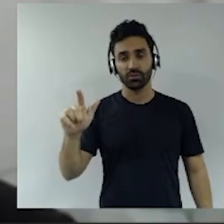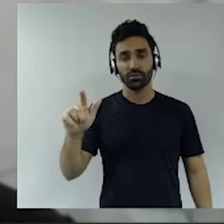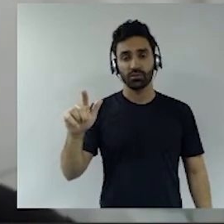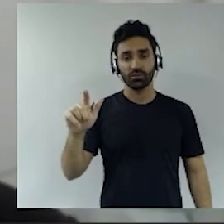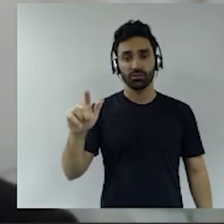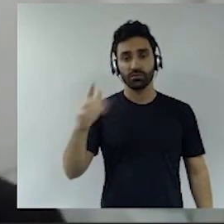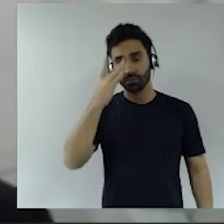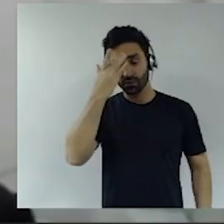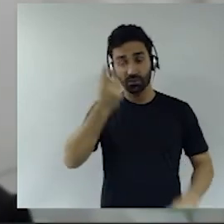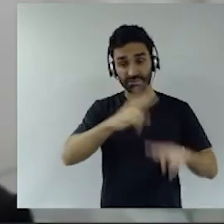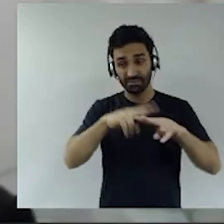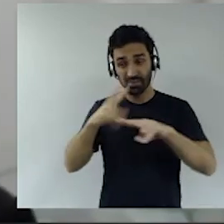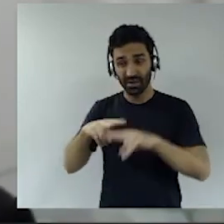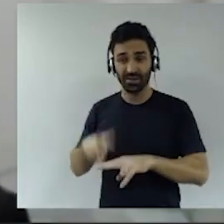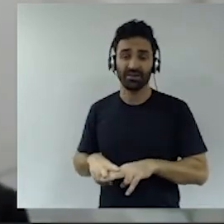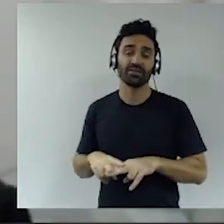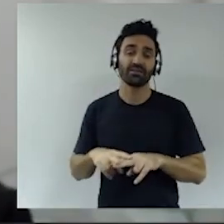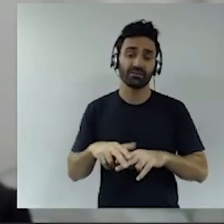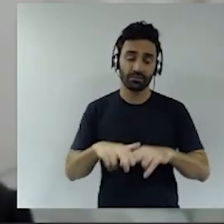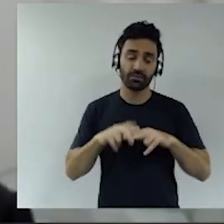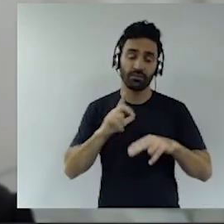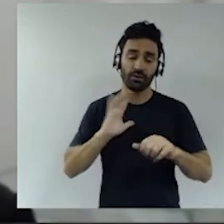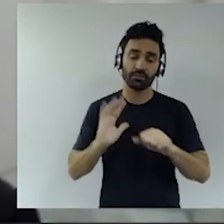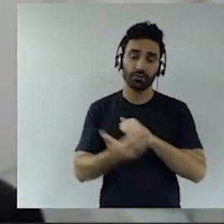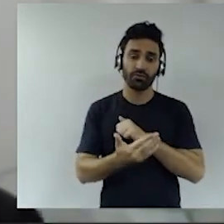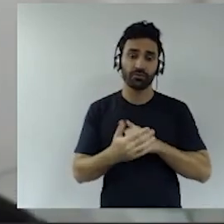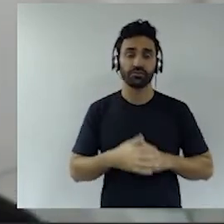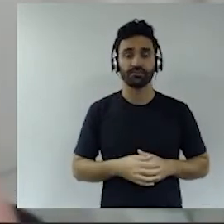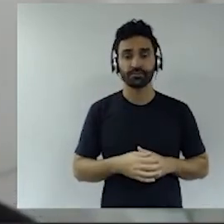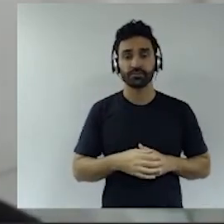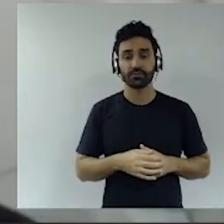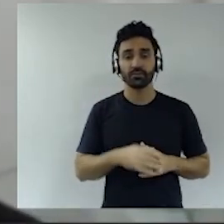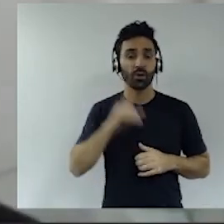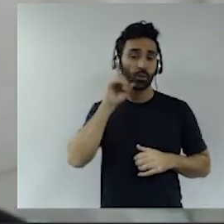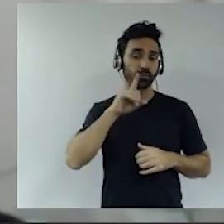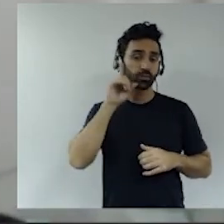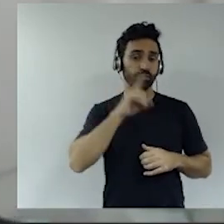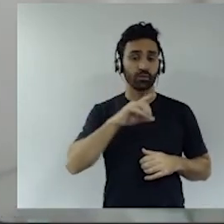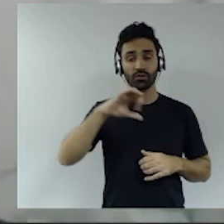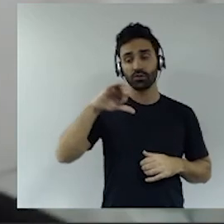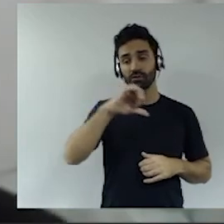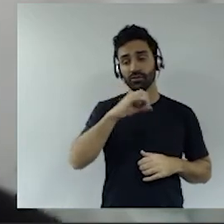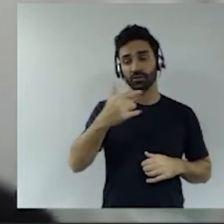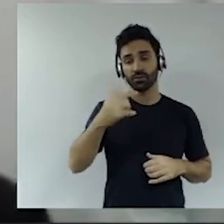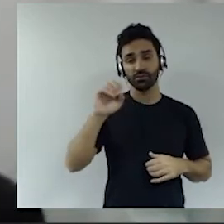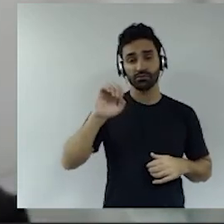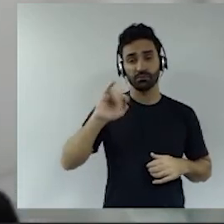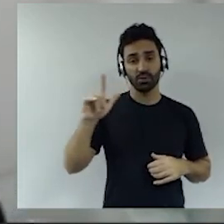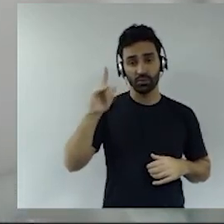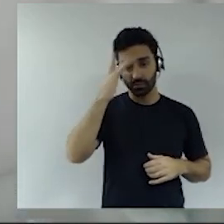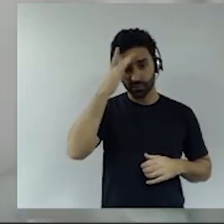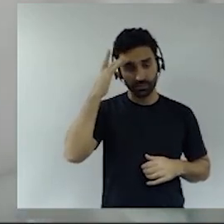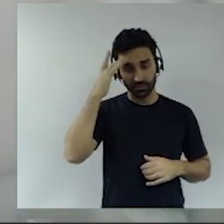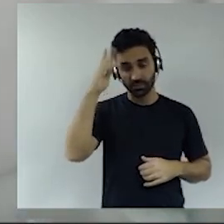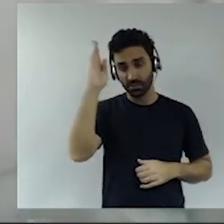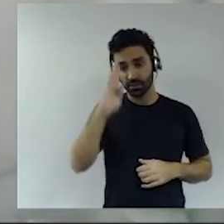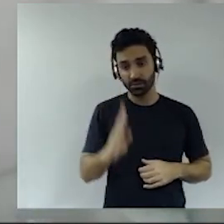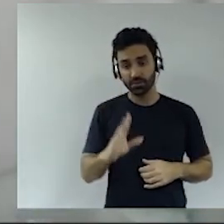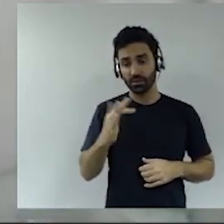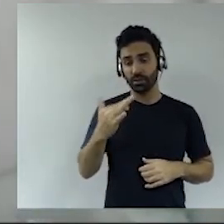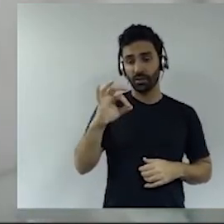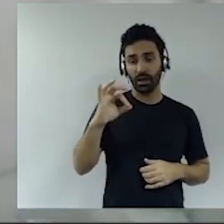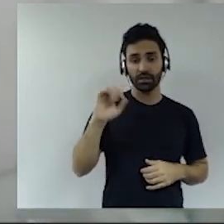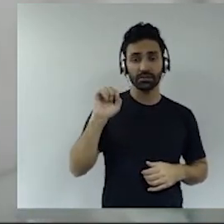123.269 presos acometidos de Covid-19. Nos Estados Unidos, 92.000. E no Brasil,